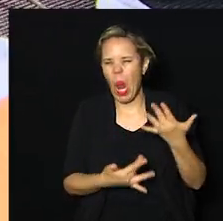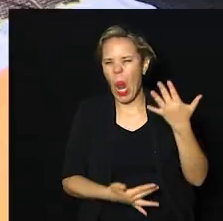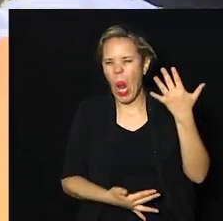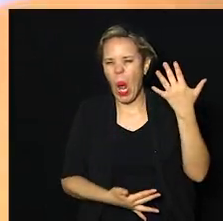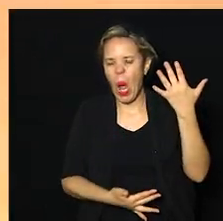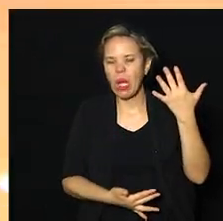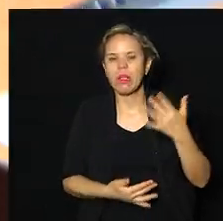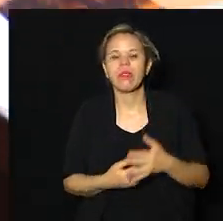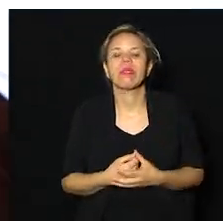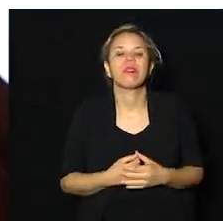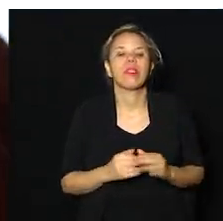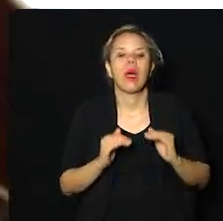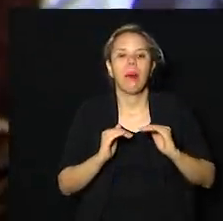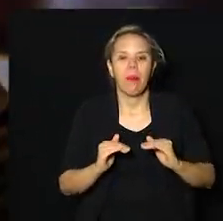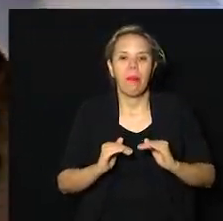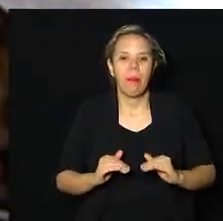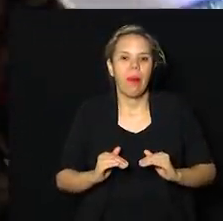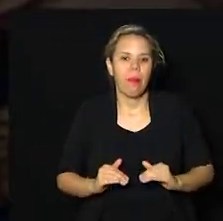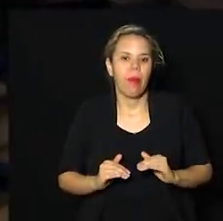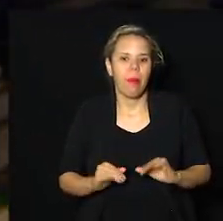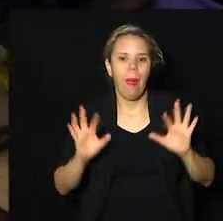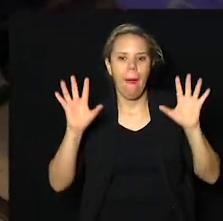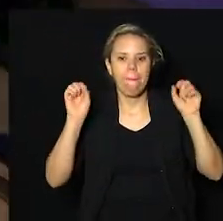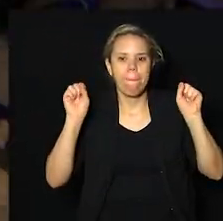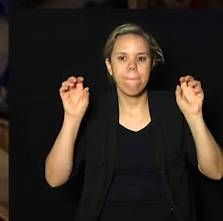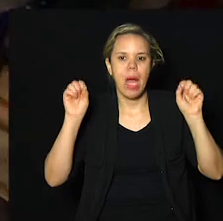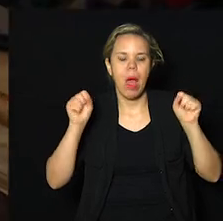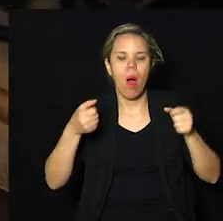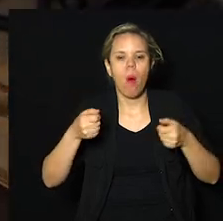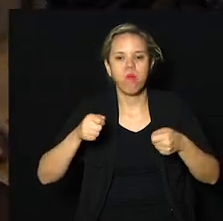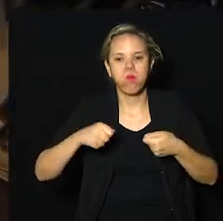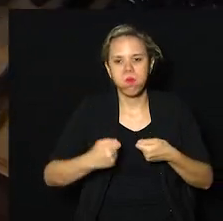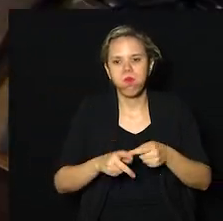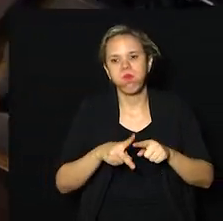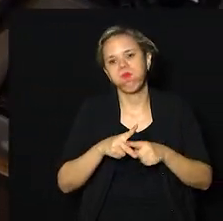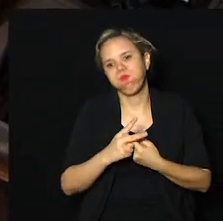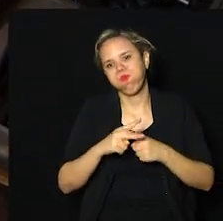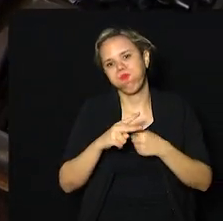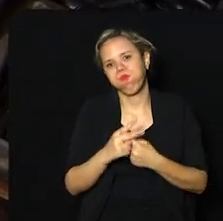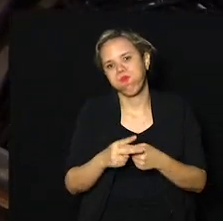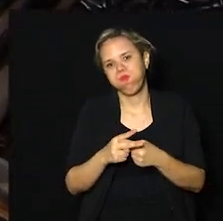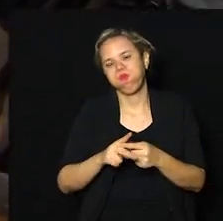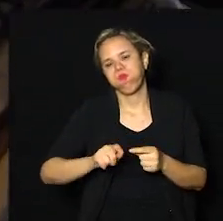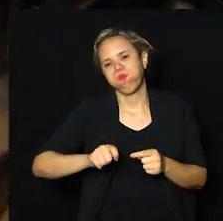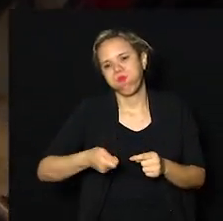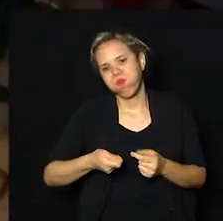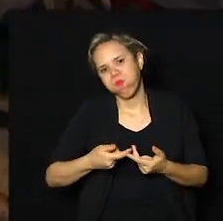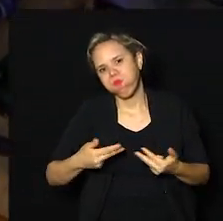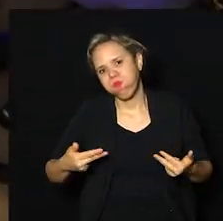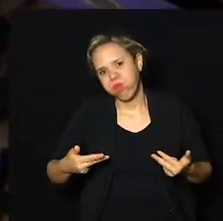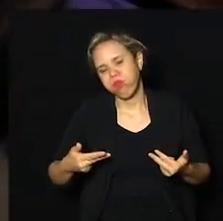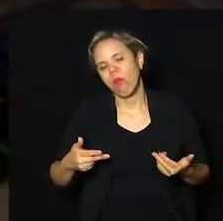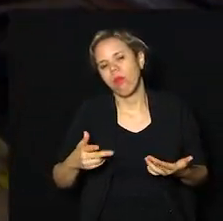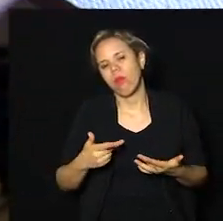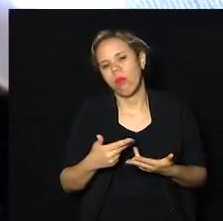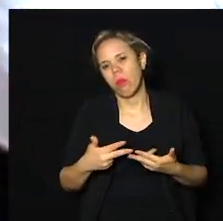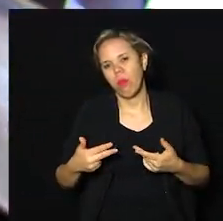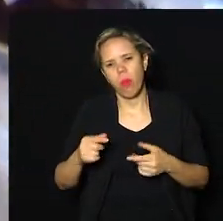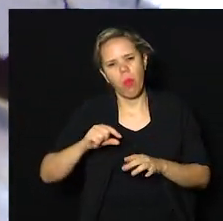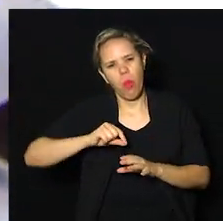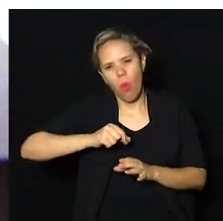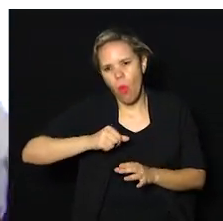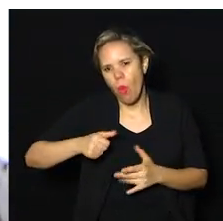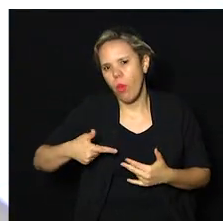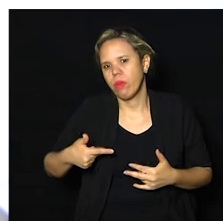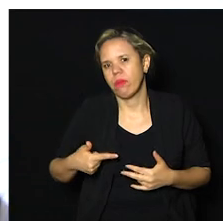prensas. Cara. E aqui embaixo todas as ferramentas de mão, que são reparos da Dremel, caixa de chave Allen, broca, vários tipos